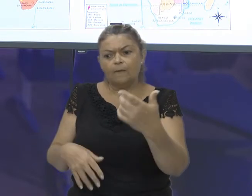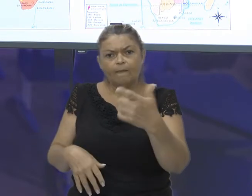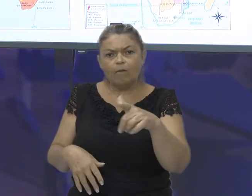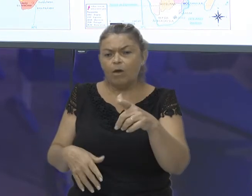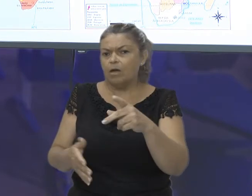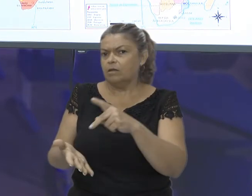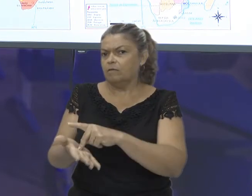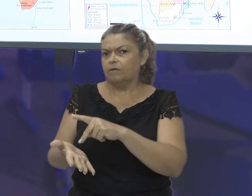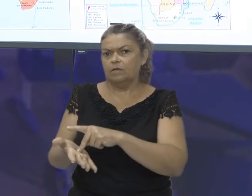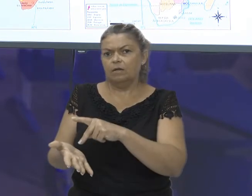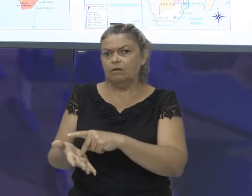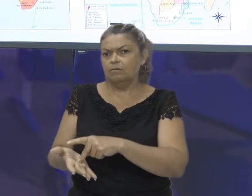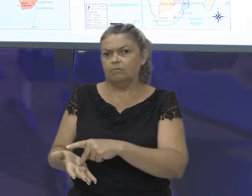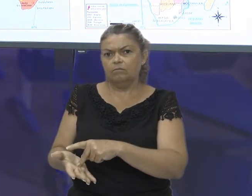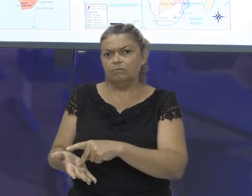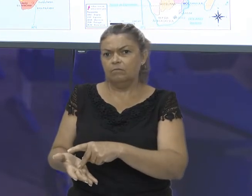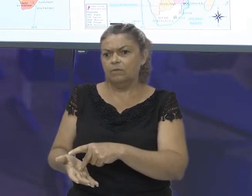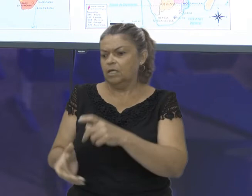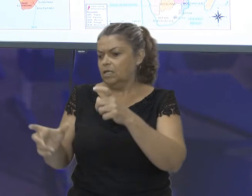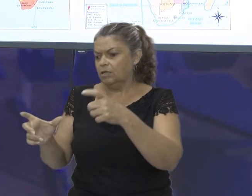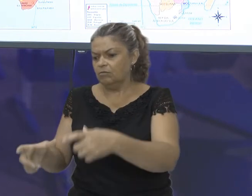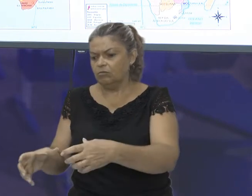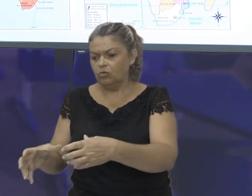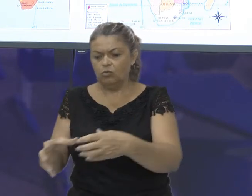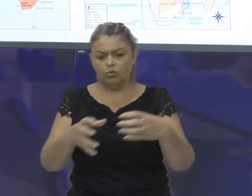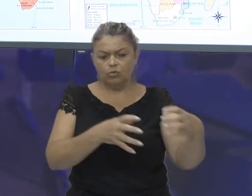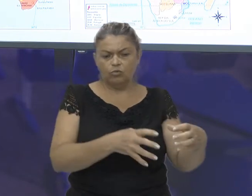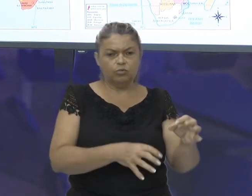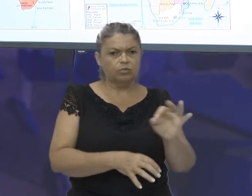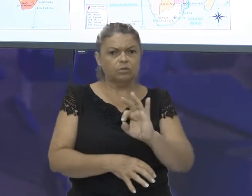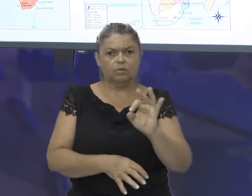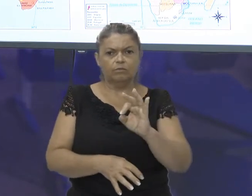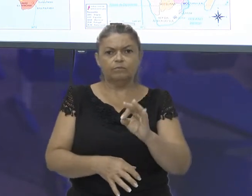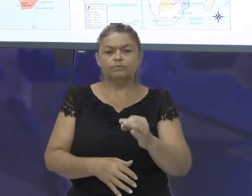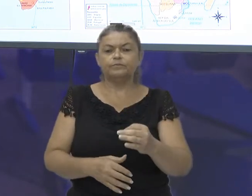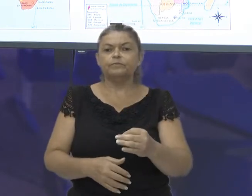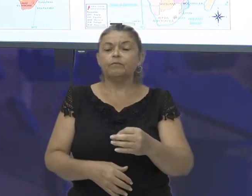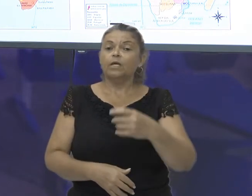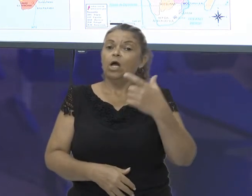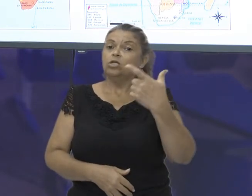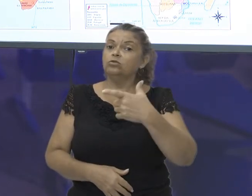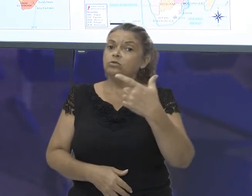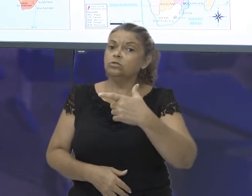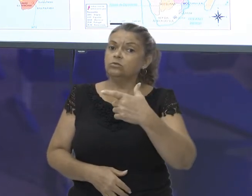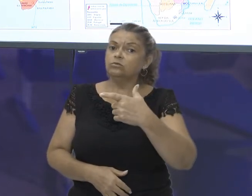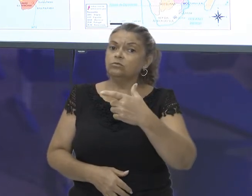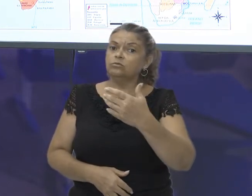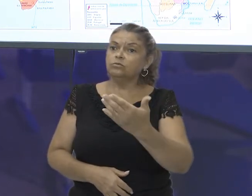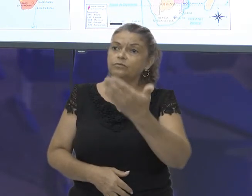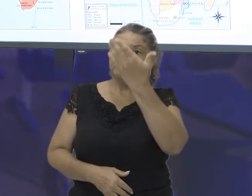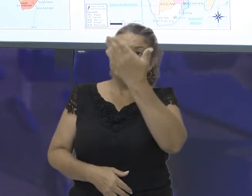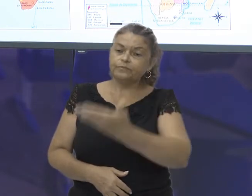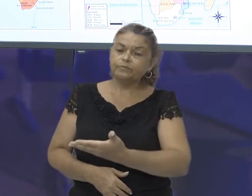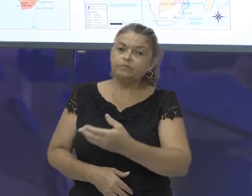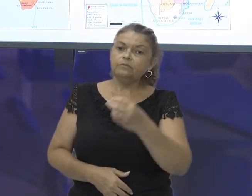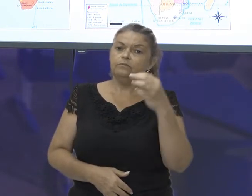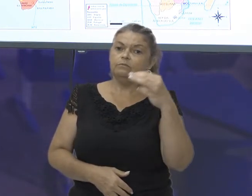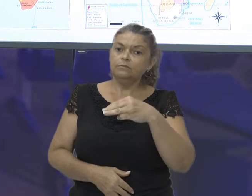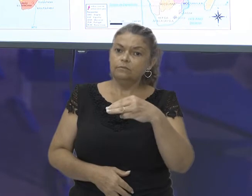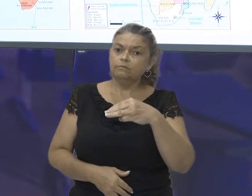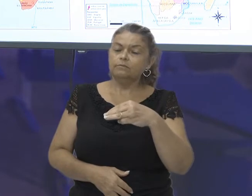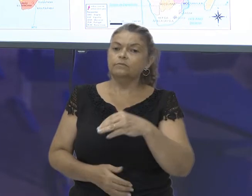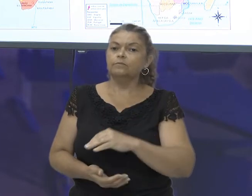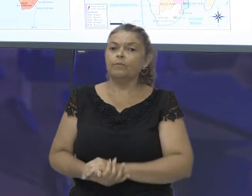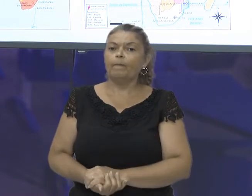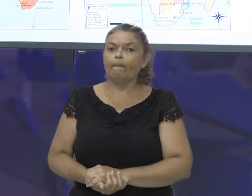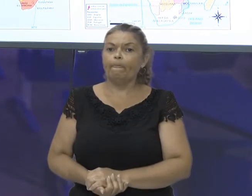pertenciam muitas vezes a nenhum dos dois, tá certo? No segundo mapa, nós vamos fazer uma análise bem mais